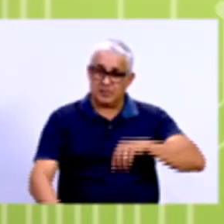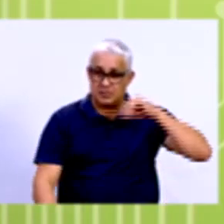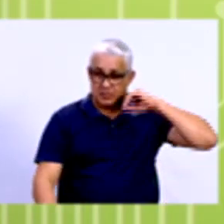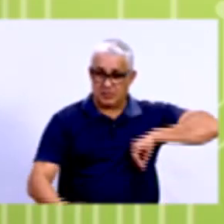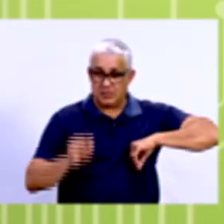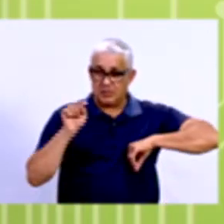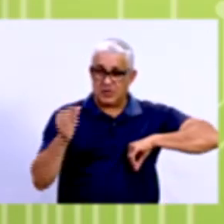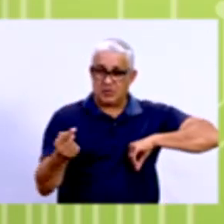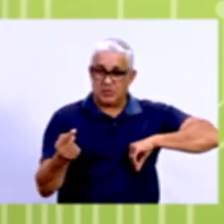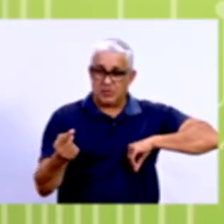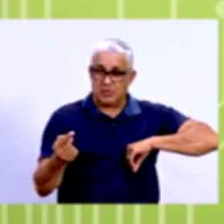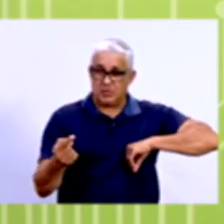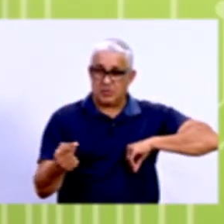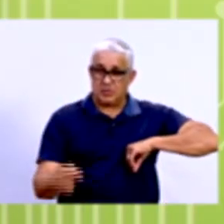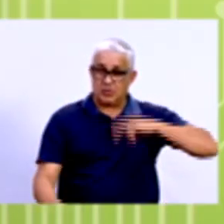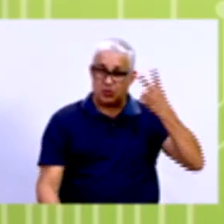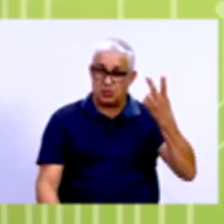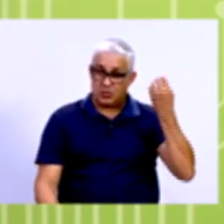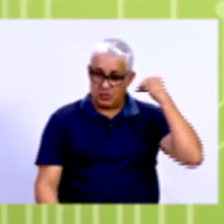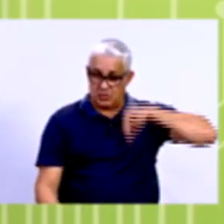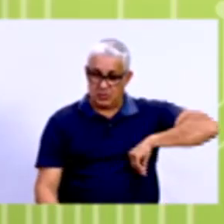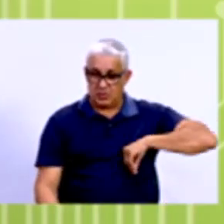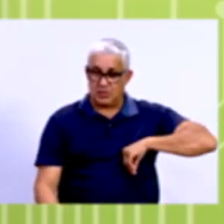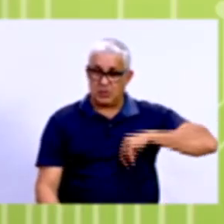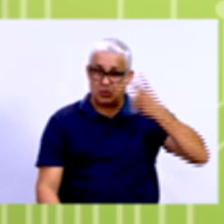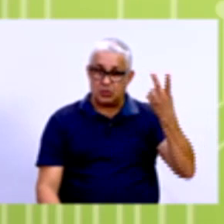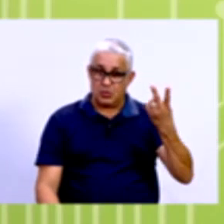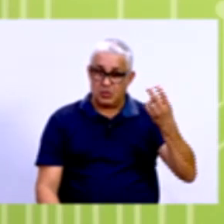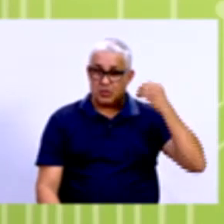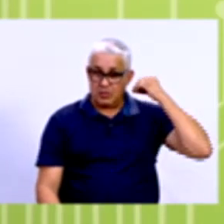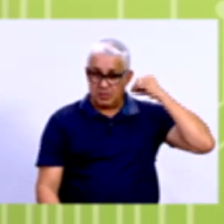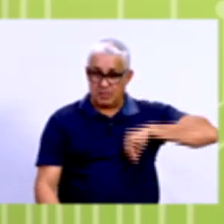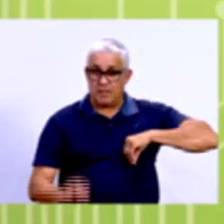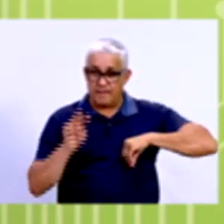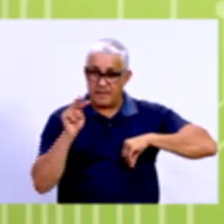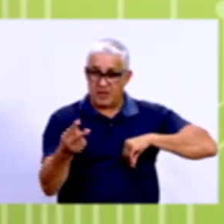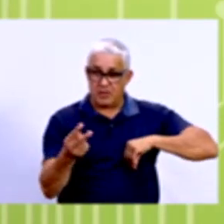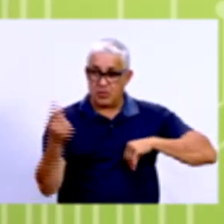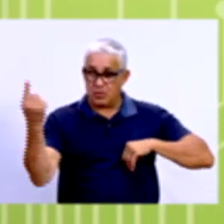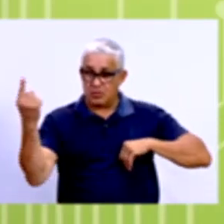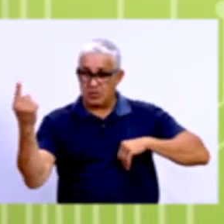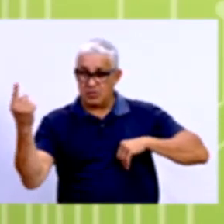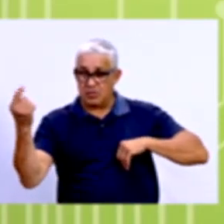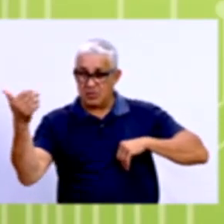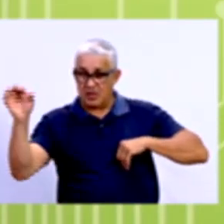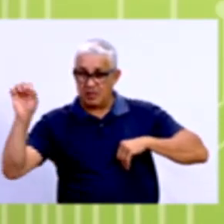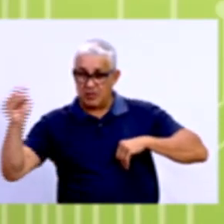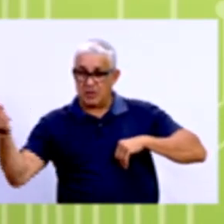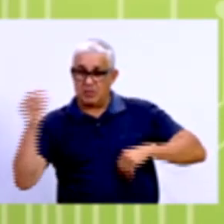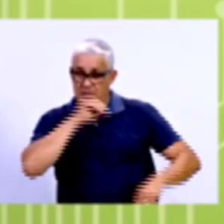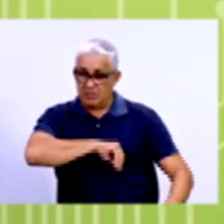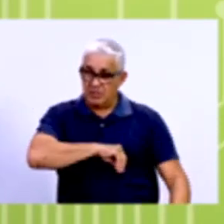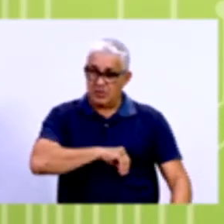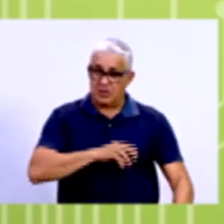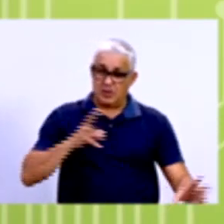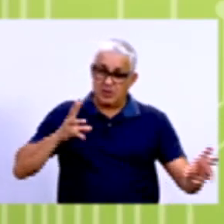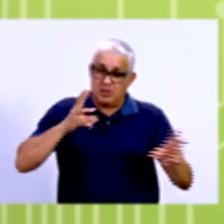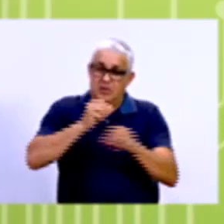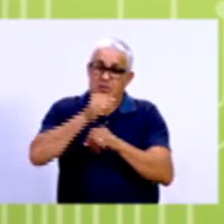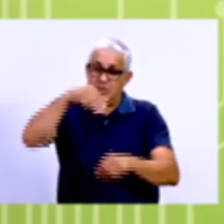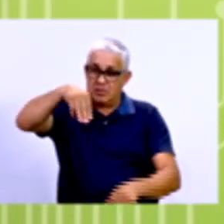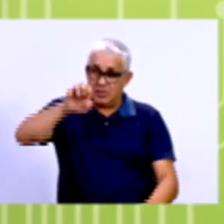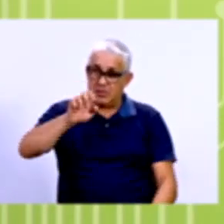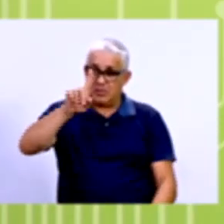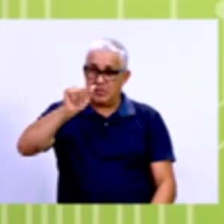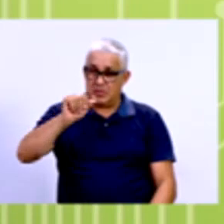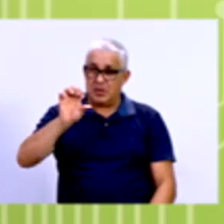funcionário ganhando 2.000 e um funcionário ganhando 10.000, e a gente fizer uma média disso, vai dar 6.000. Então, a gente já vê como